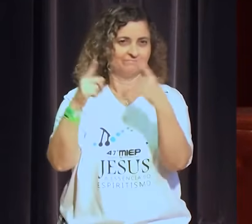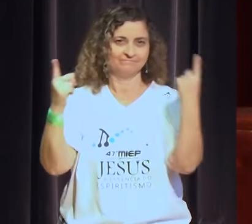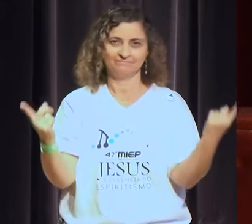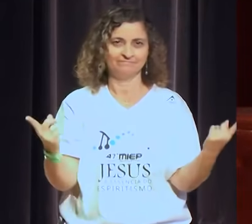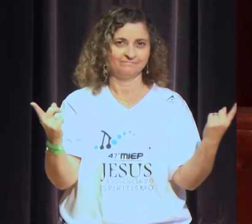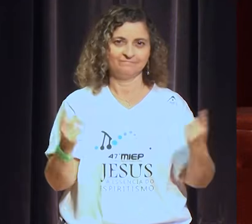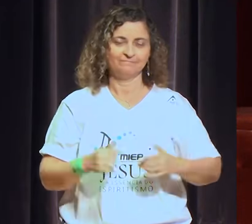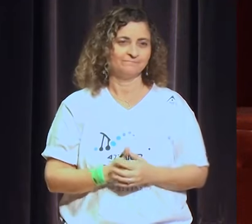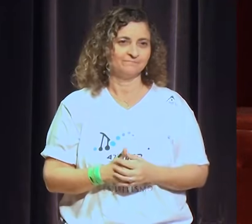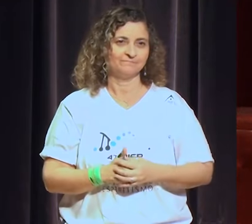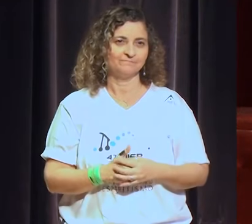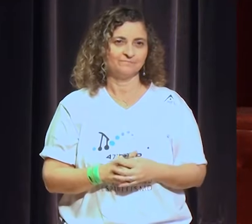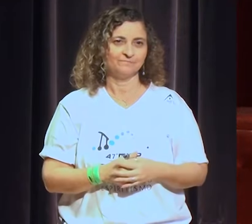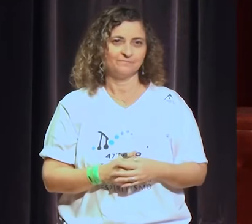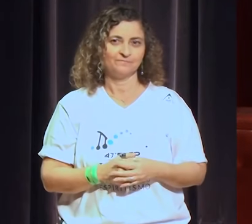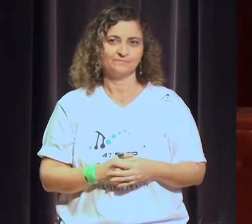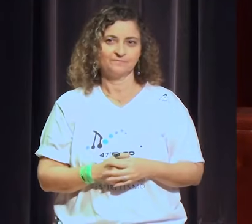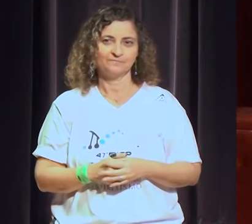Mufasa.